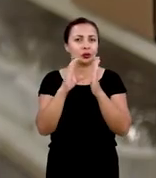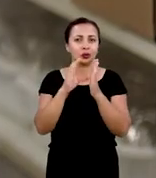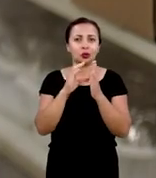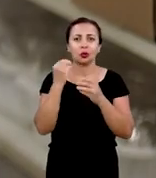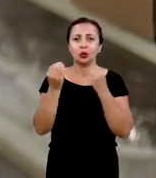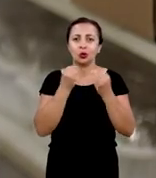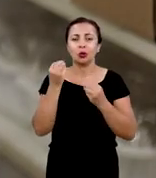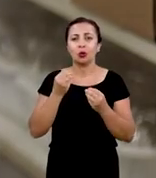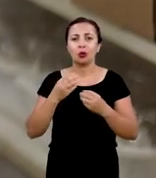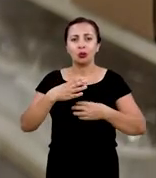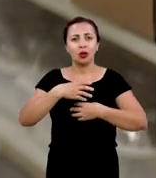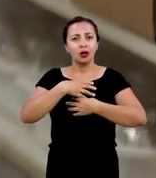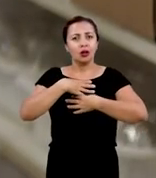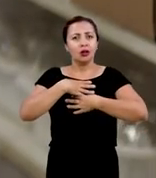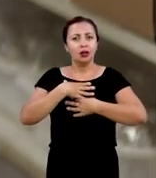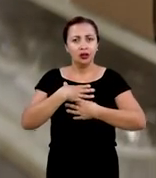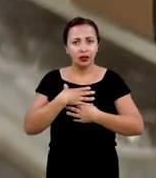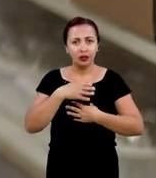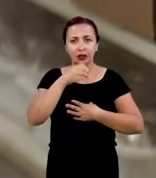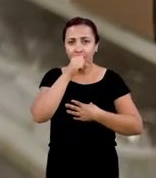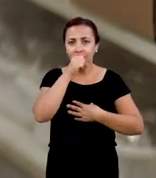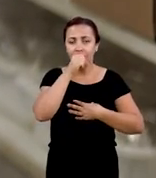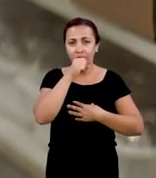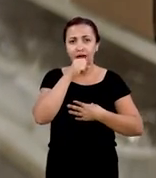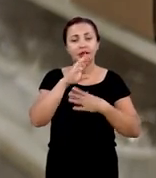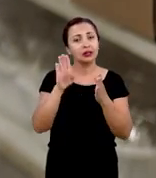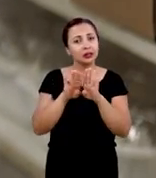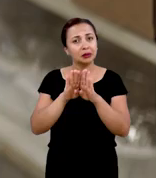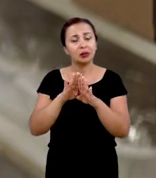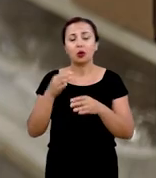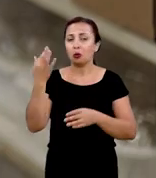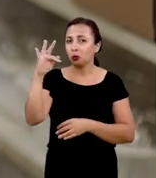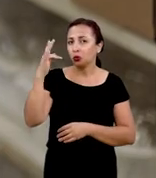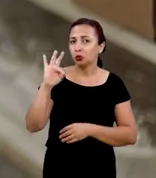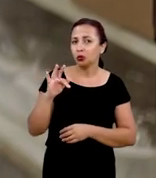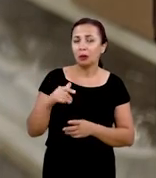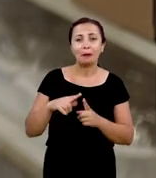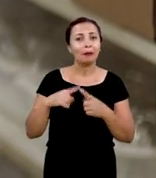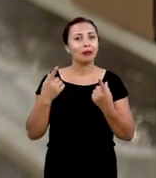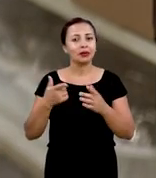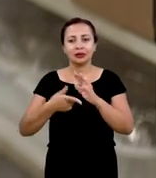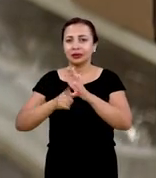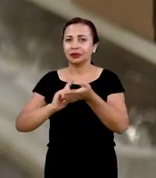como expectorante e como anti-inflamatório. Mas isso era um uso